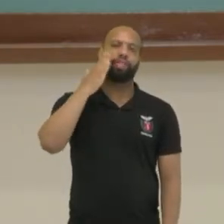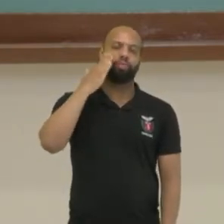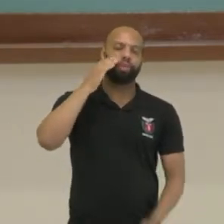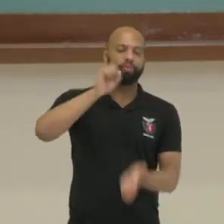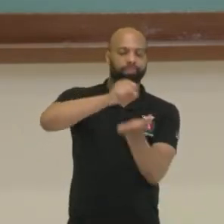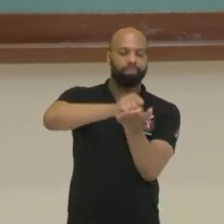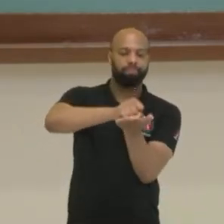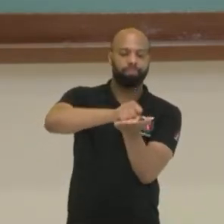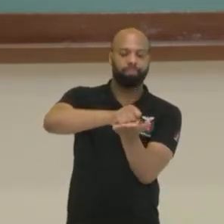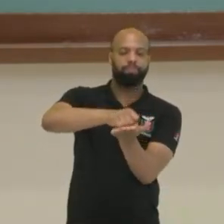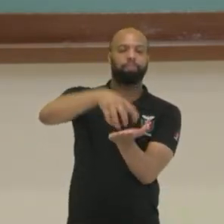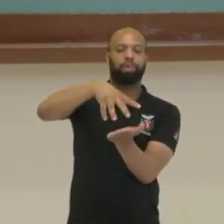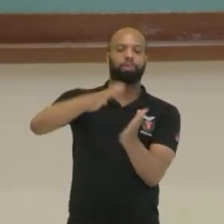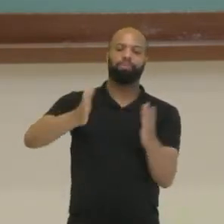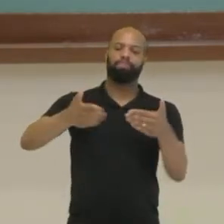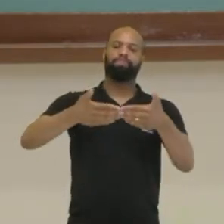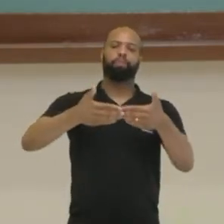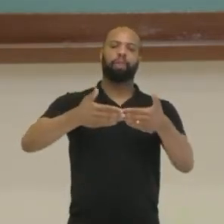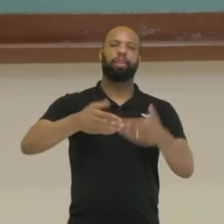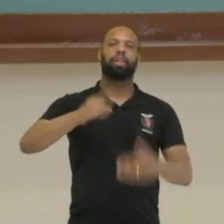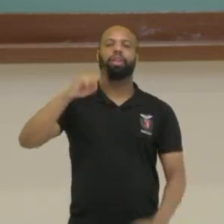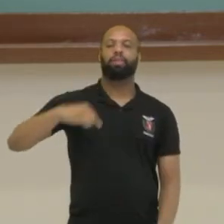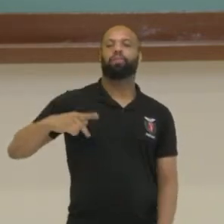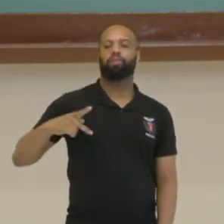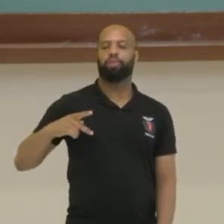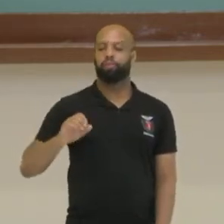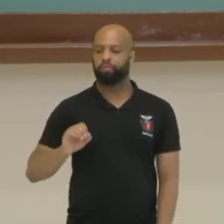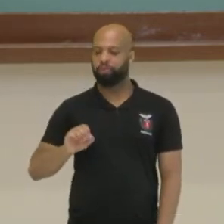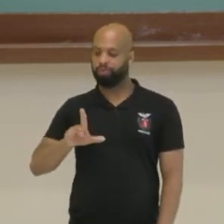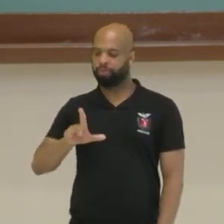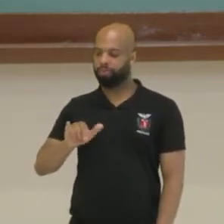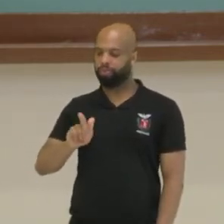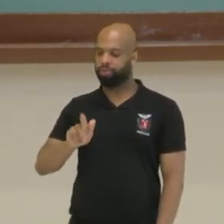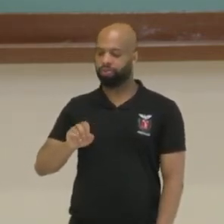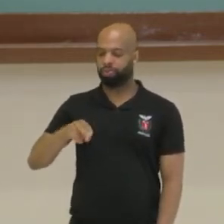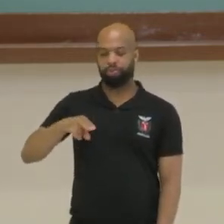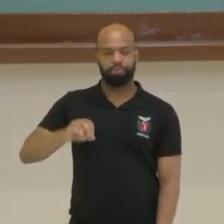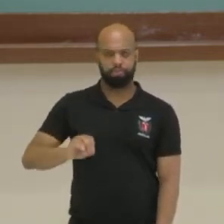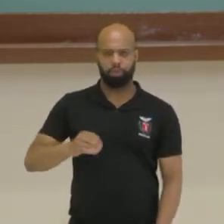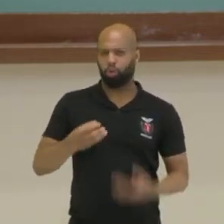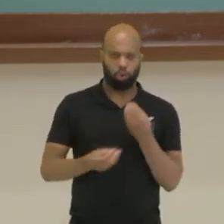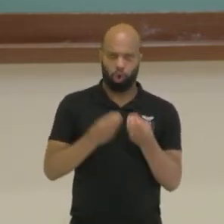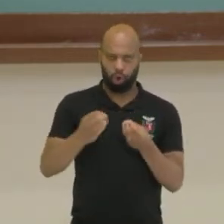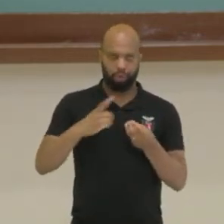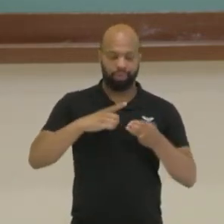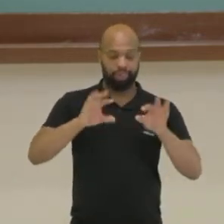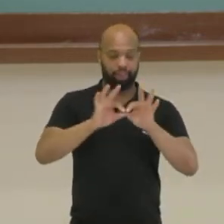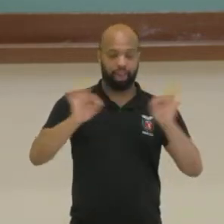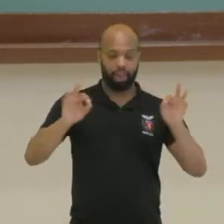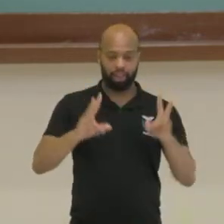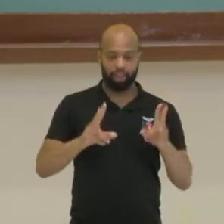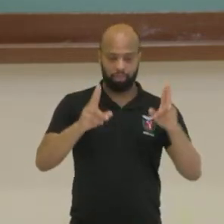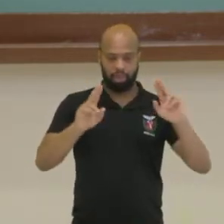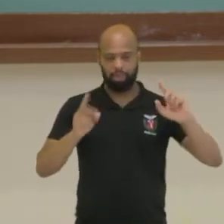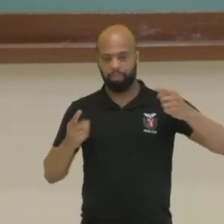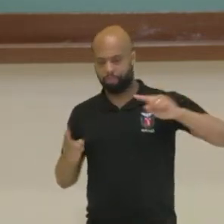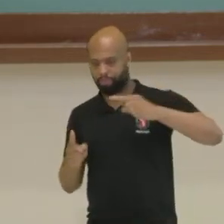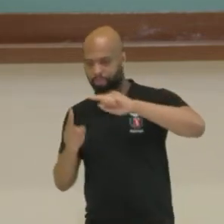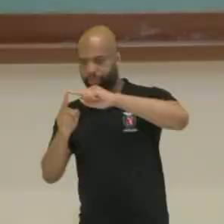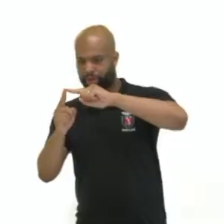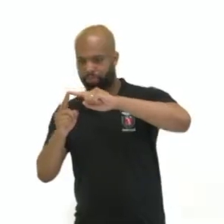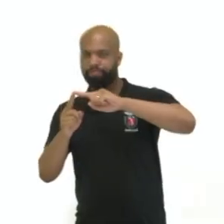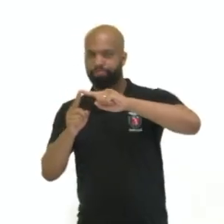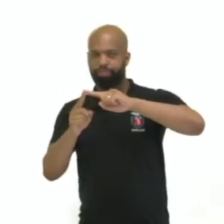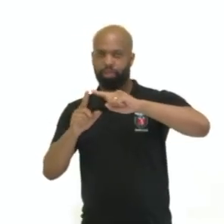figuras geométricas planas e fechadas, formadas por segmento de reta? Olha que lindo esses polígonos que temos aqui no nosso